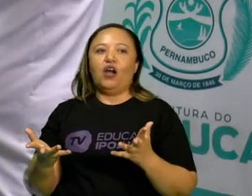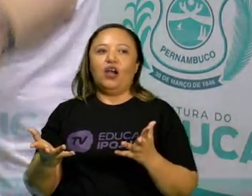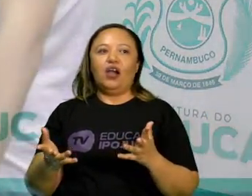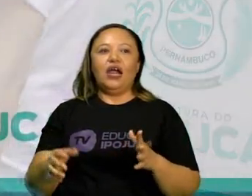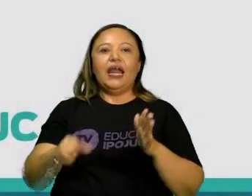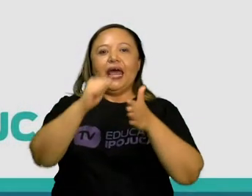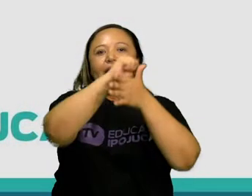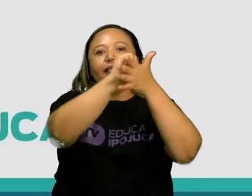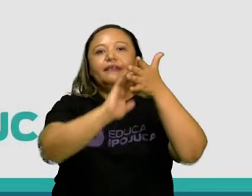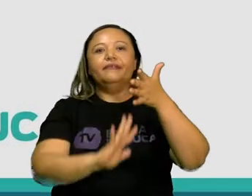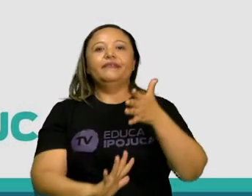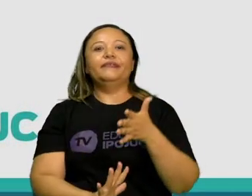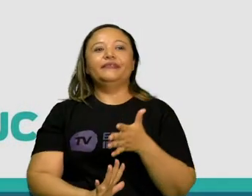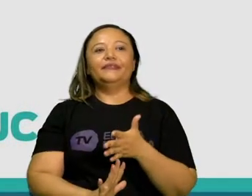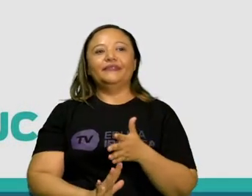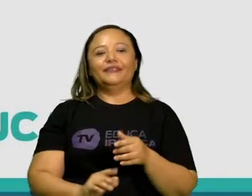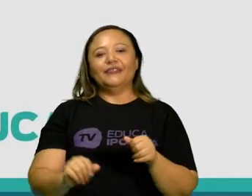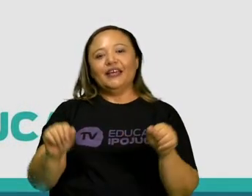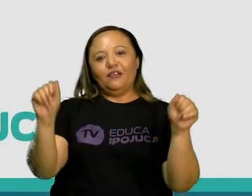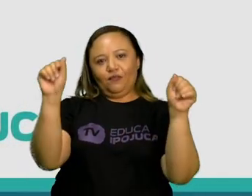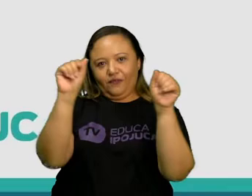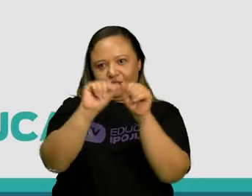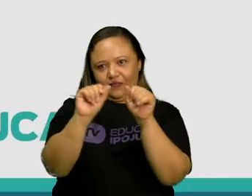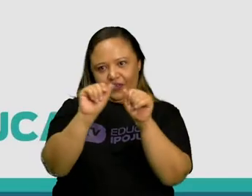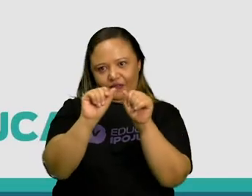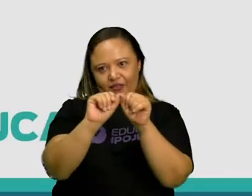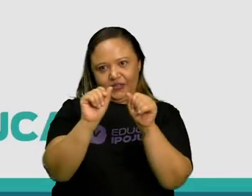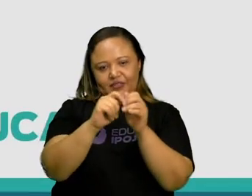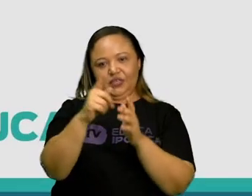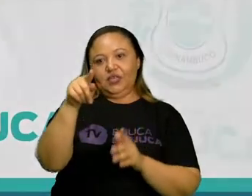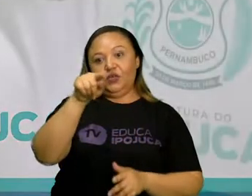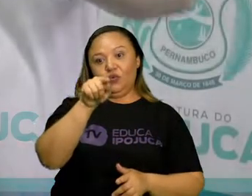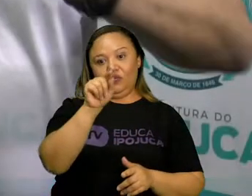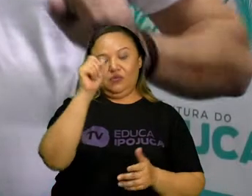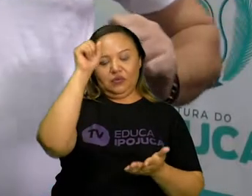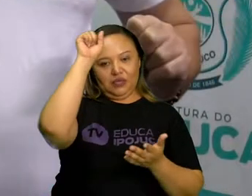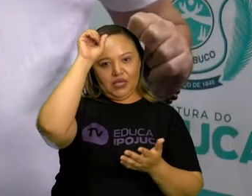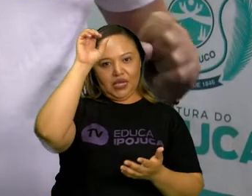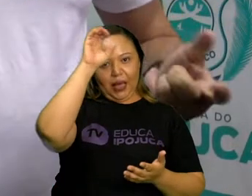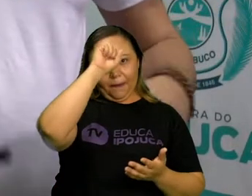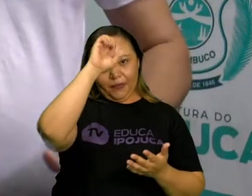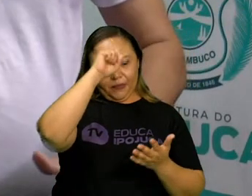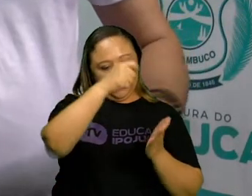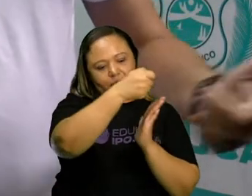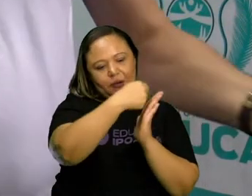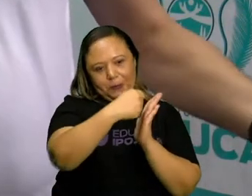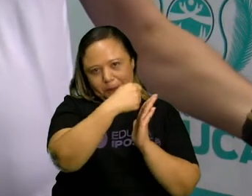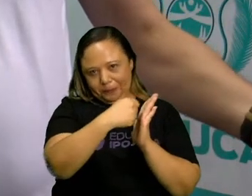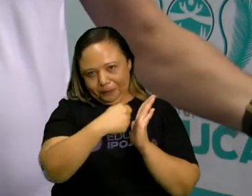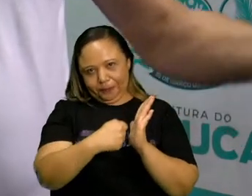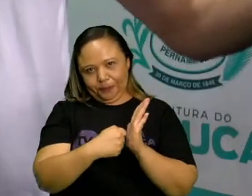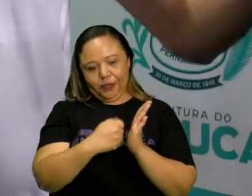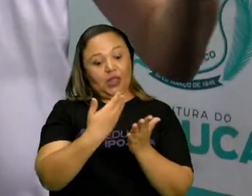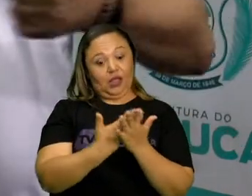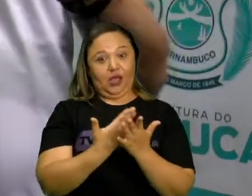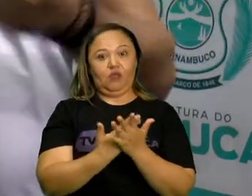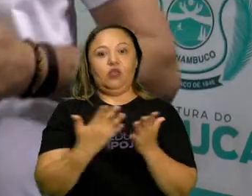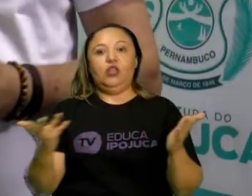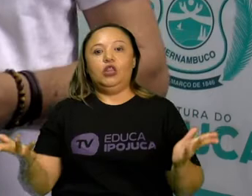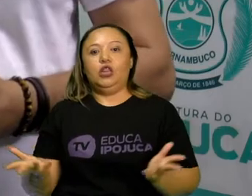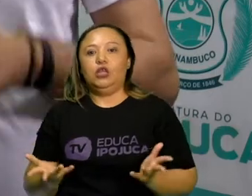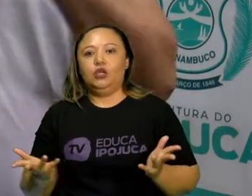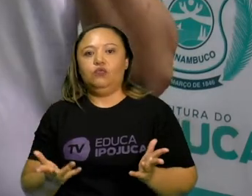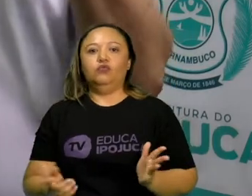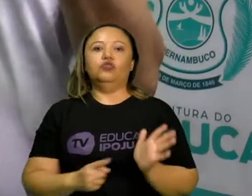Nossa atividade fazer um resumo de isso aí OK formular duas perguntas levar para sua professora seu professor de artes e